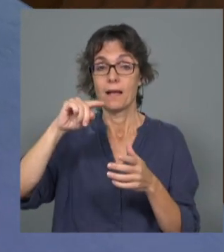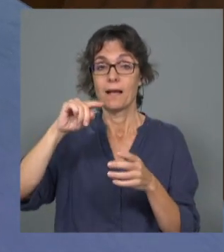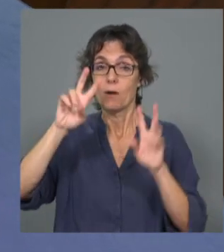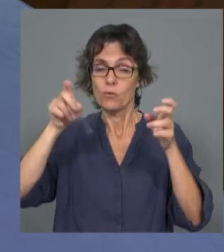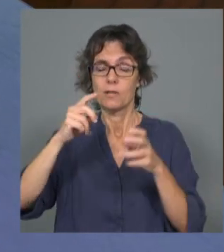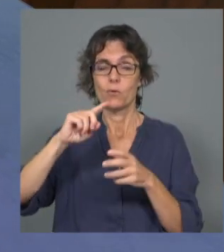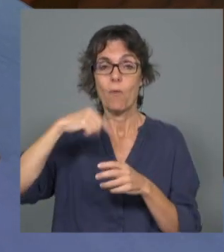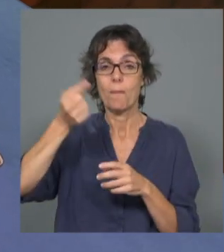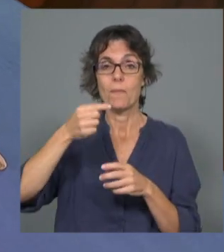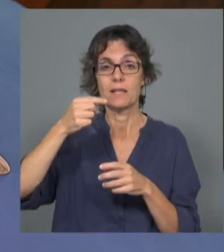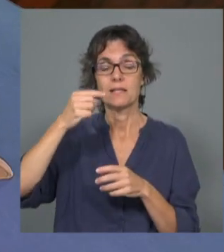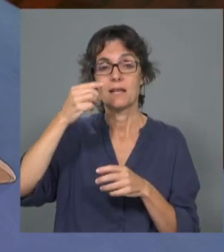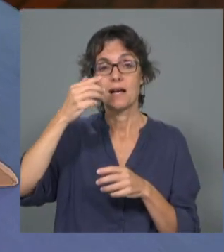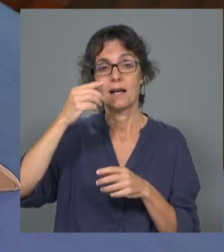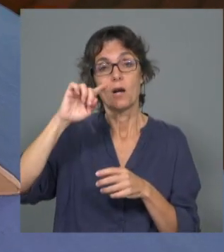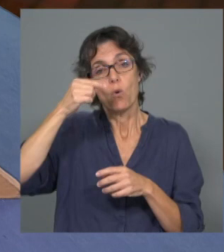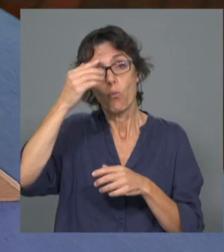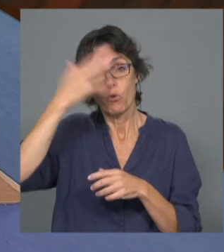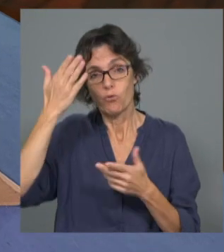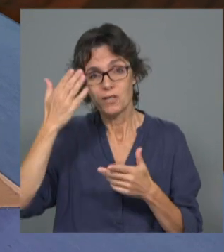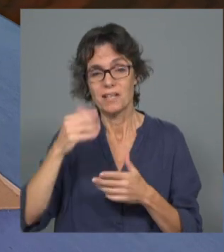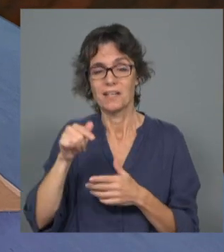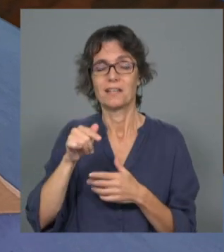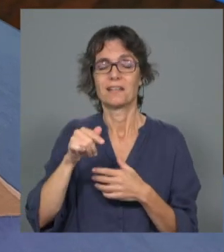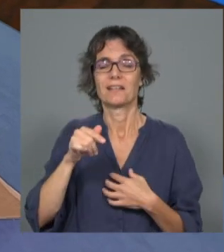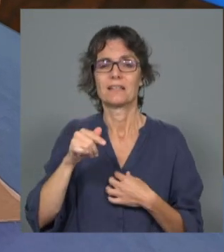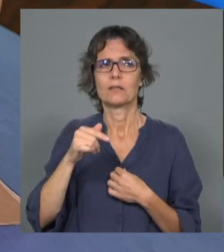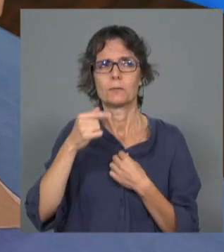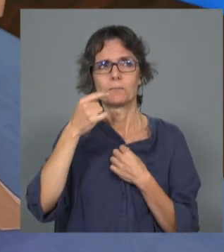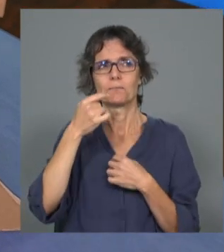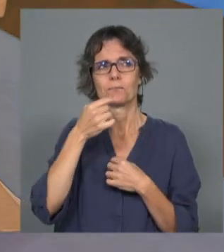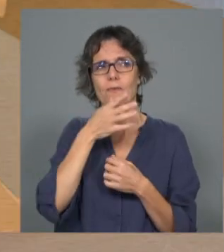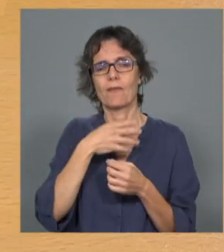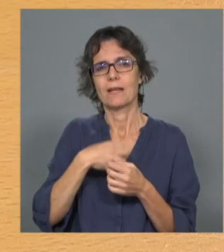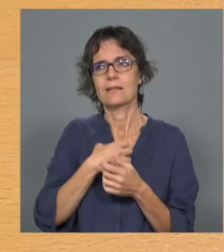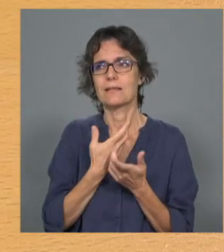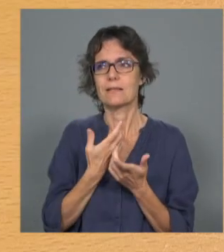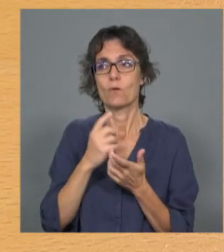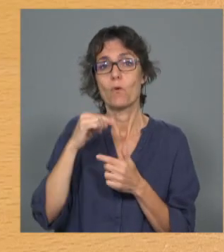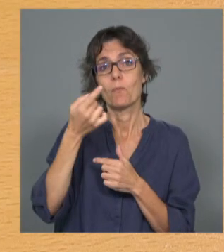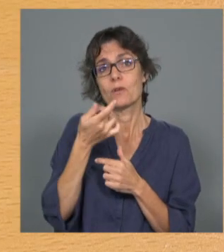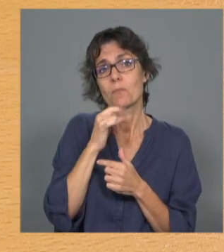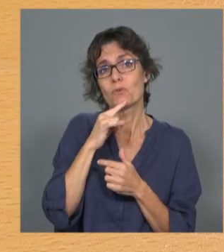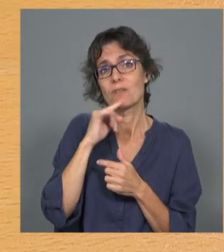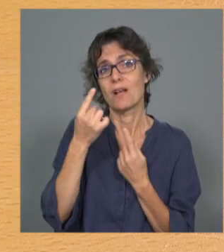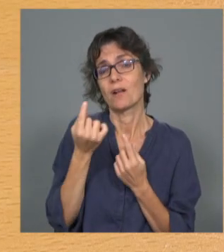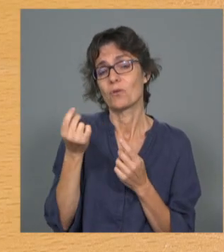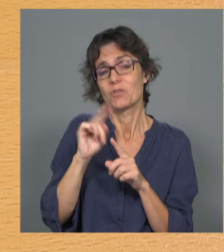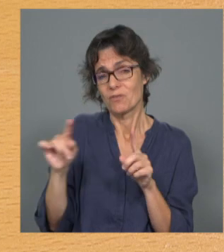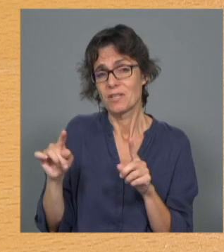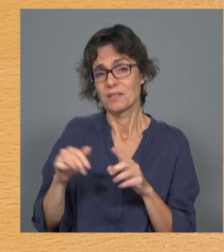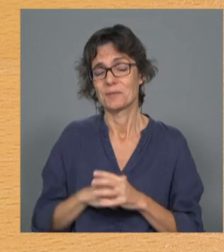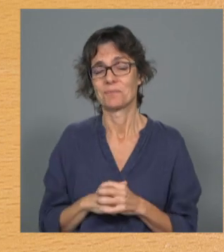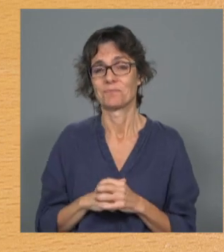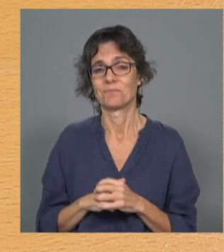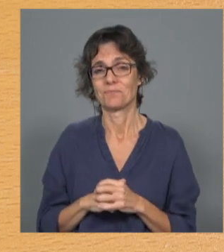de esperança, de acreditar que o amanhã poderemos sempre acreditar que será diferente para melhor? Há um